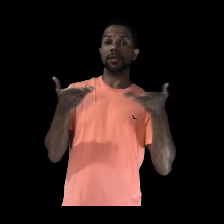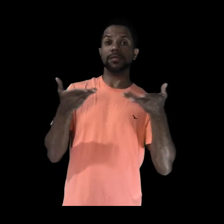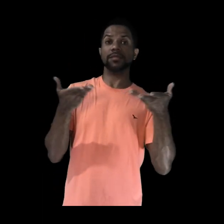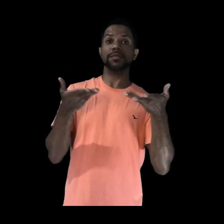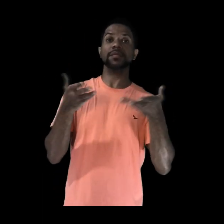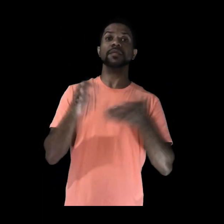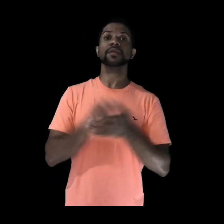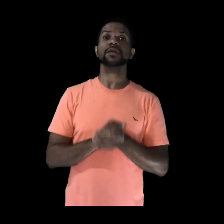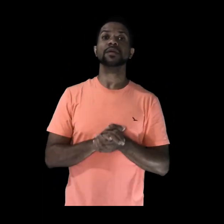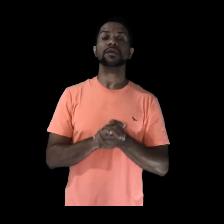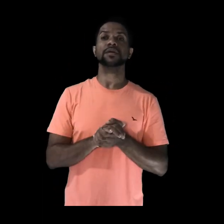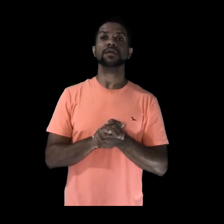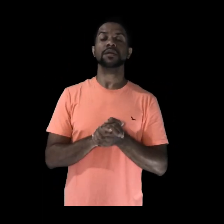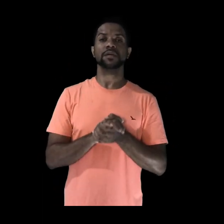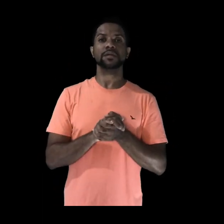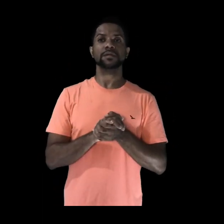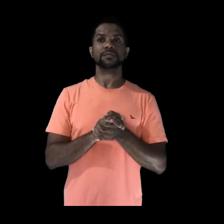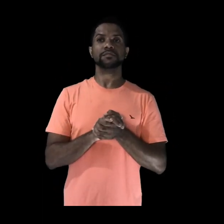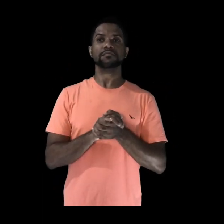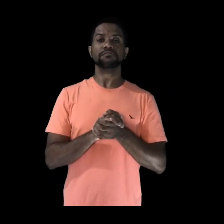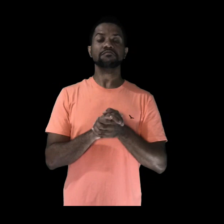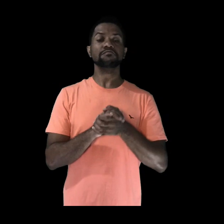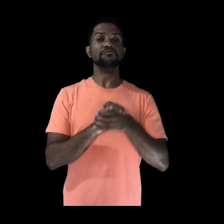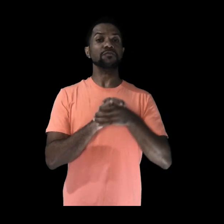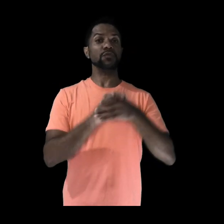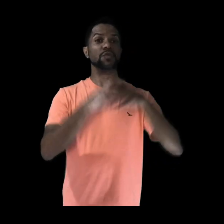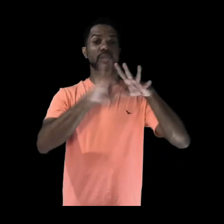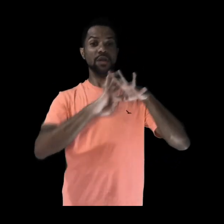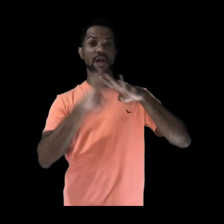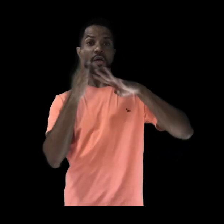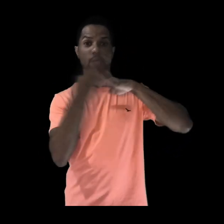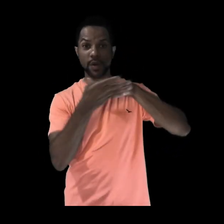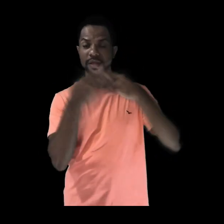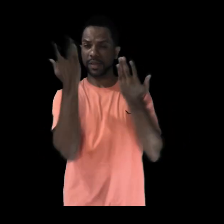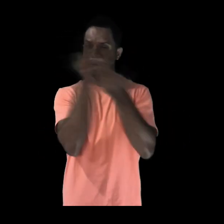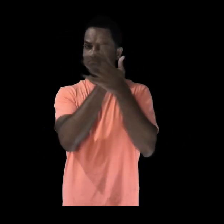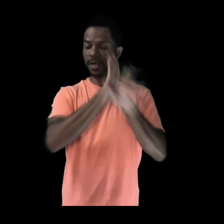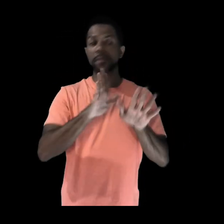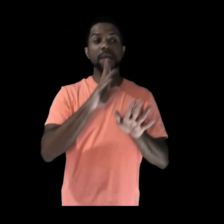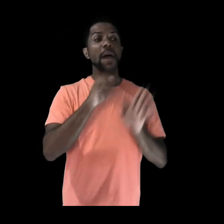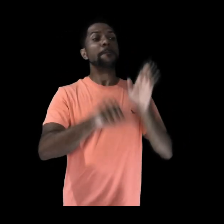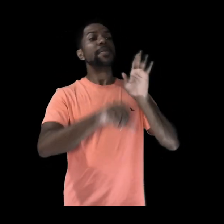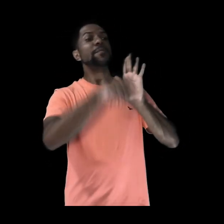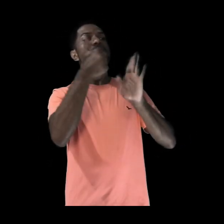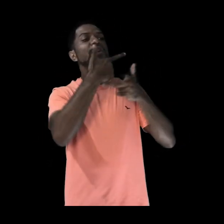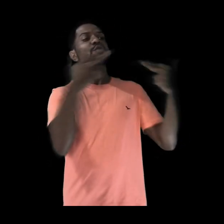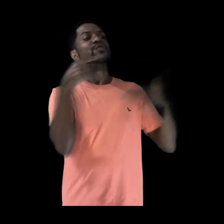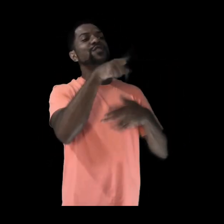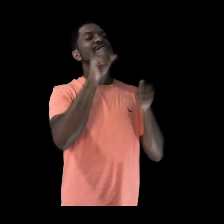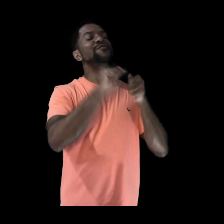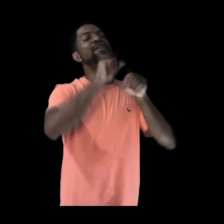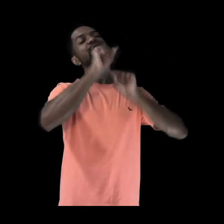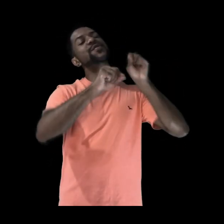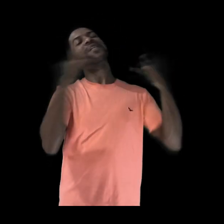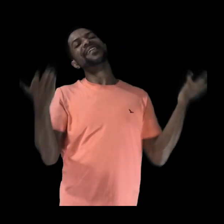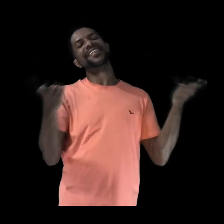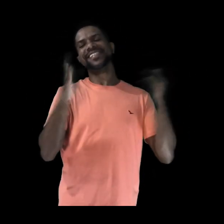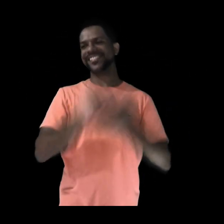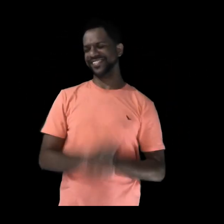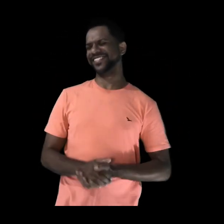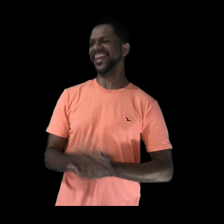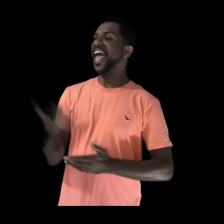E agora, o que você vai fazer quando essa quarentena acabar? A gente não tem previsão, mas o primeiro dia que acabar a quarentena, você vai fazer o